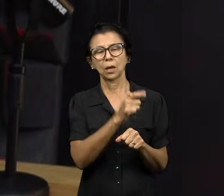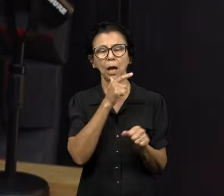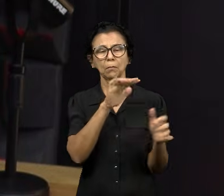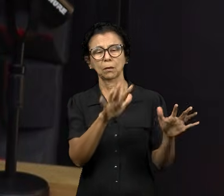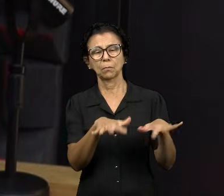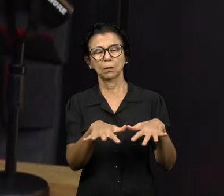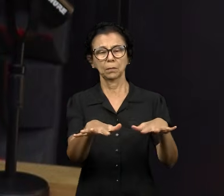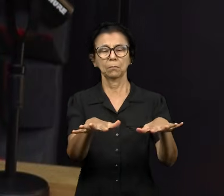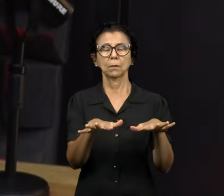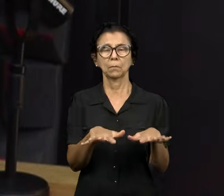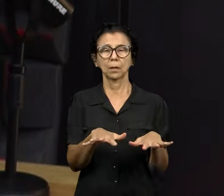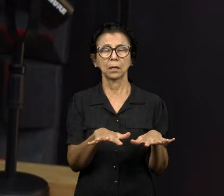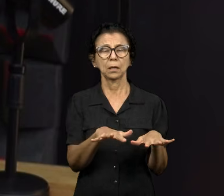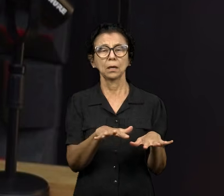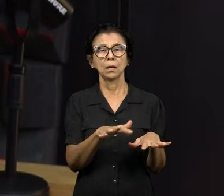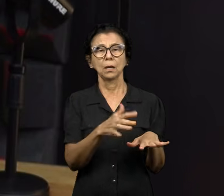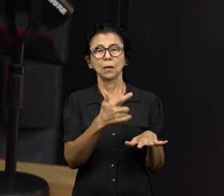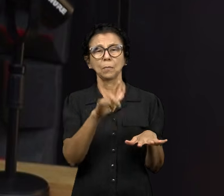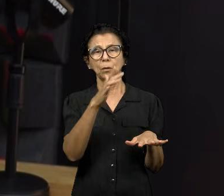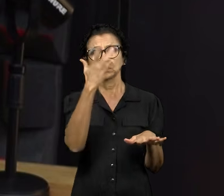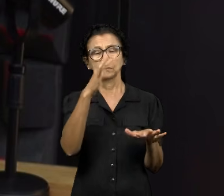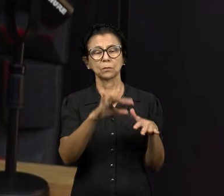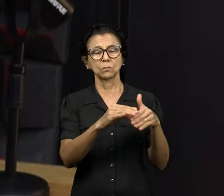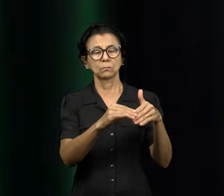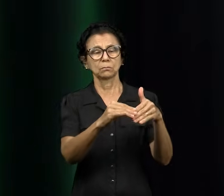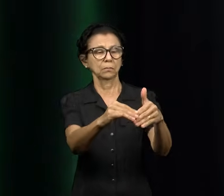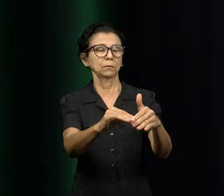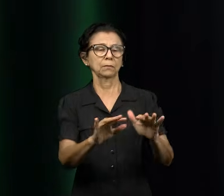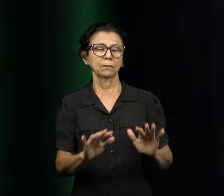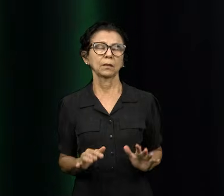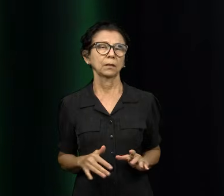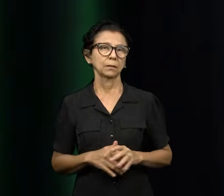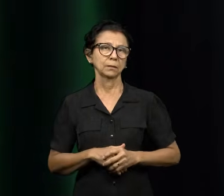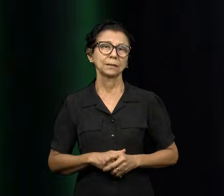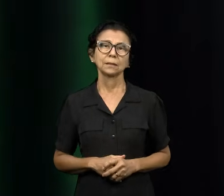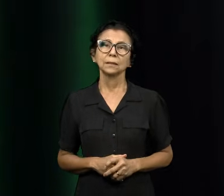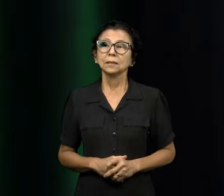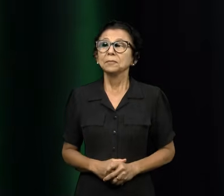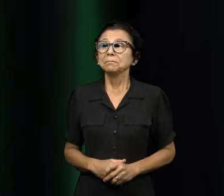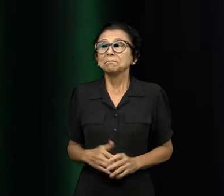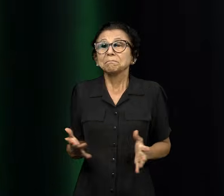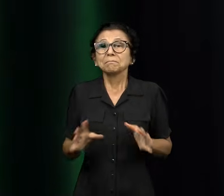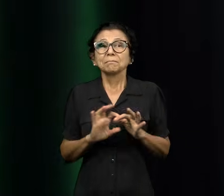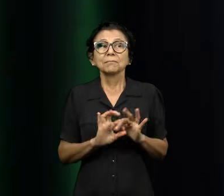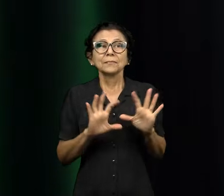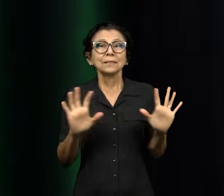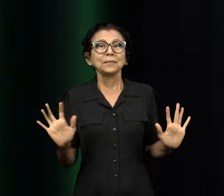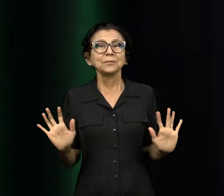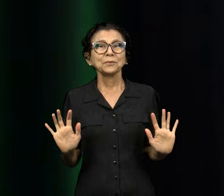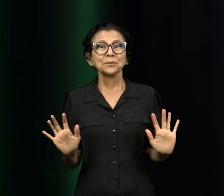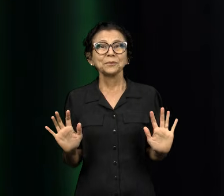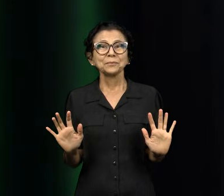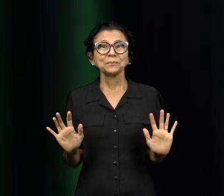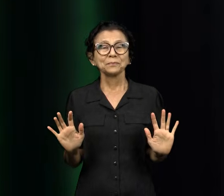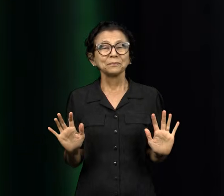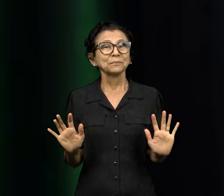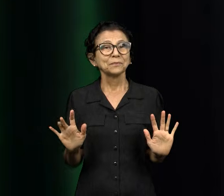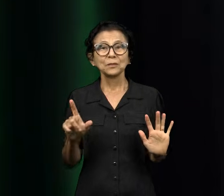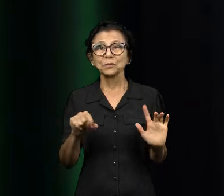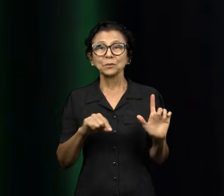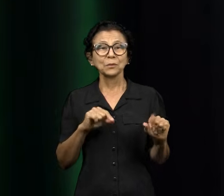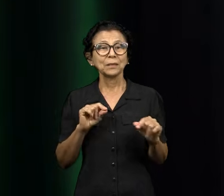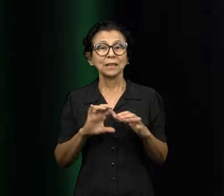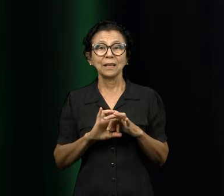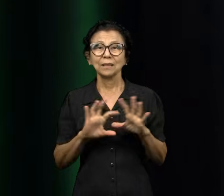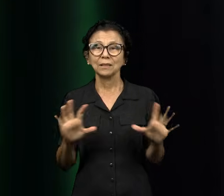tanque. Eu vou esperar alguém que me coloque lá dentro da água. Eu quero continuar aqui. Então é o livre-arbítrio. Isso é muito importante,